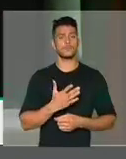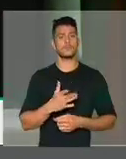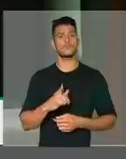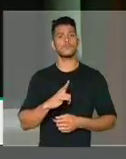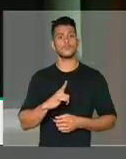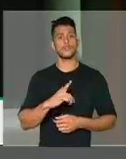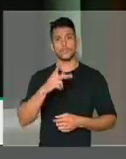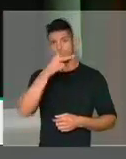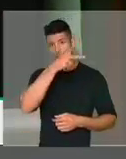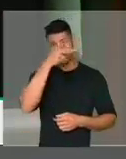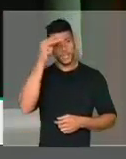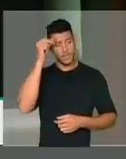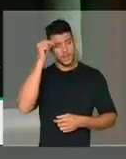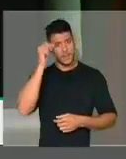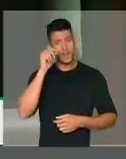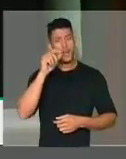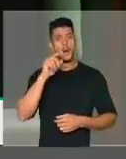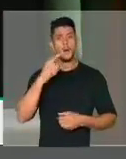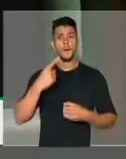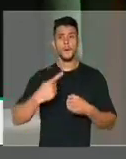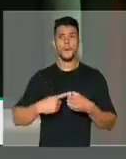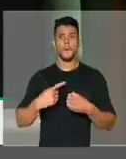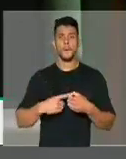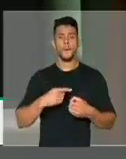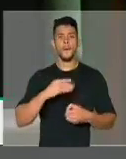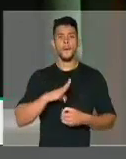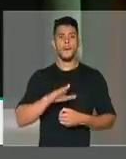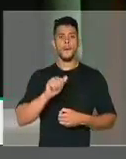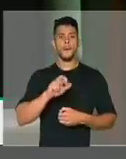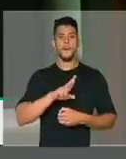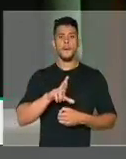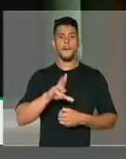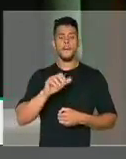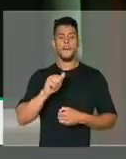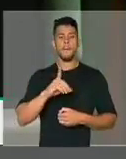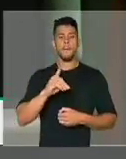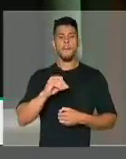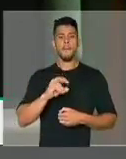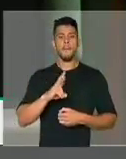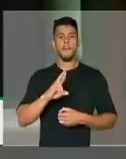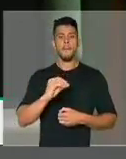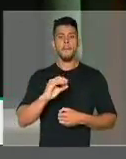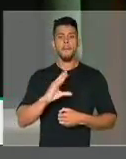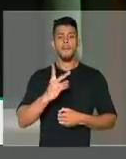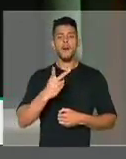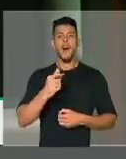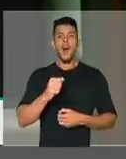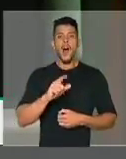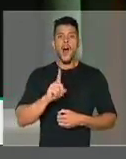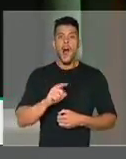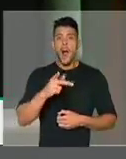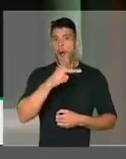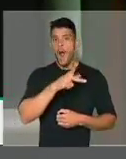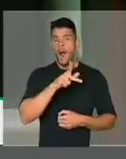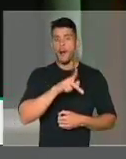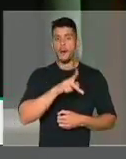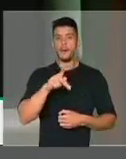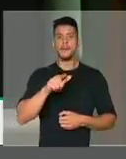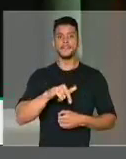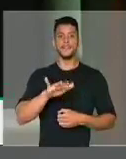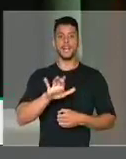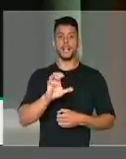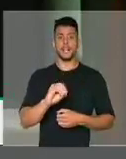prefeito professor Léo na querida cidade de Barra do Rocha, município pequeno, mas que tem demonstrado o prefeito grande